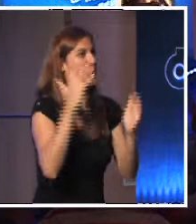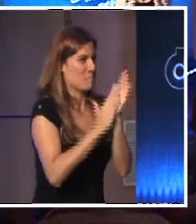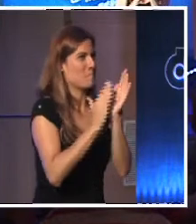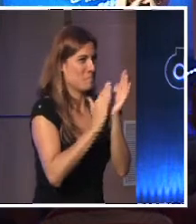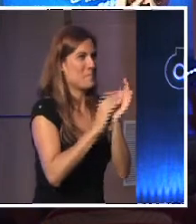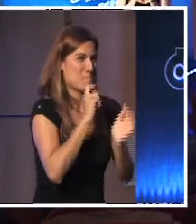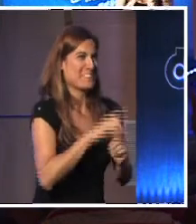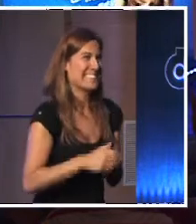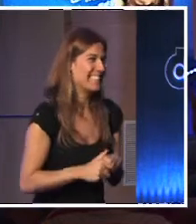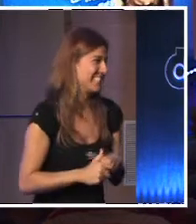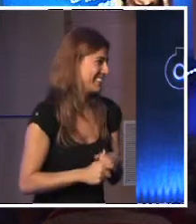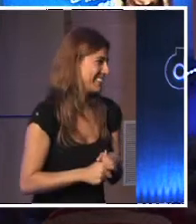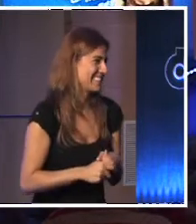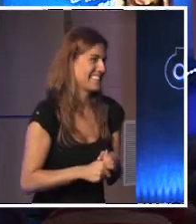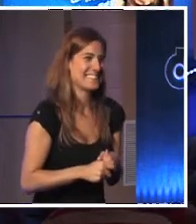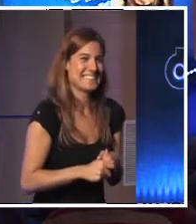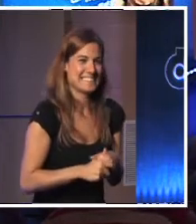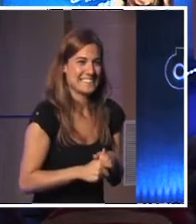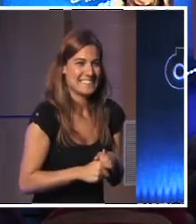André.